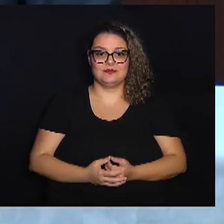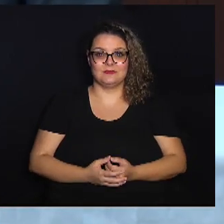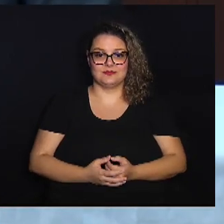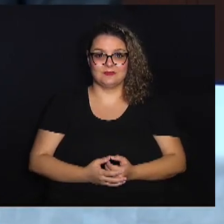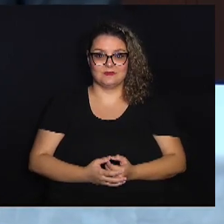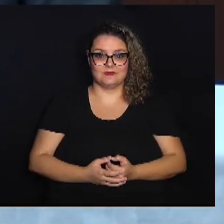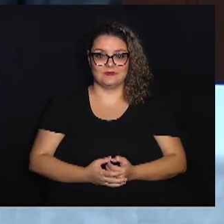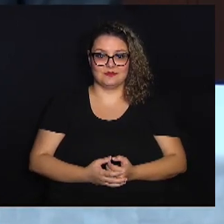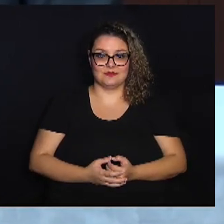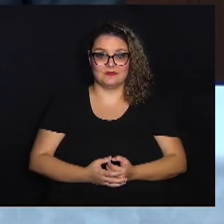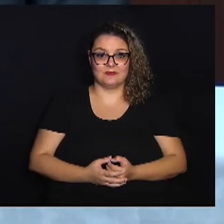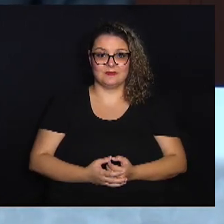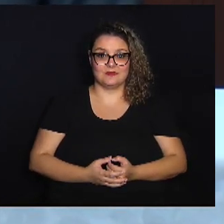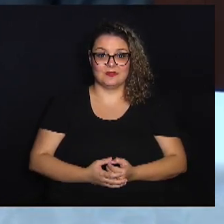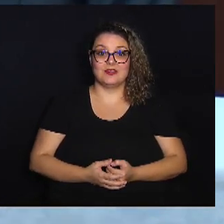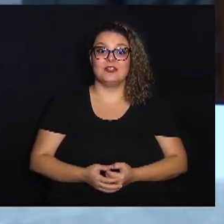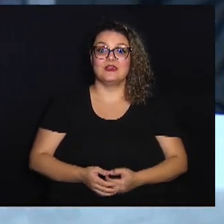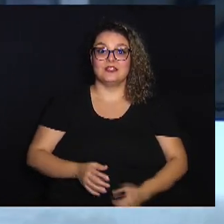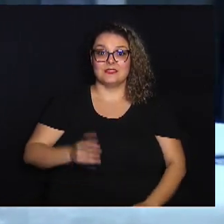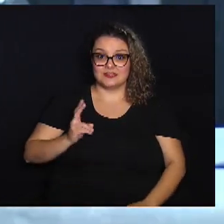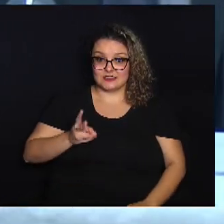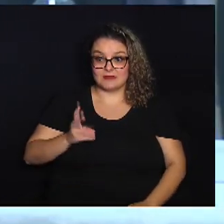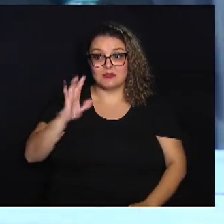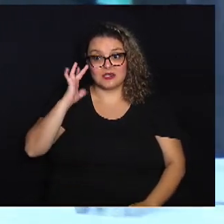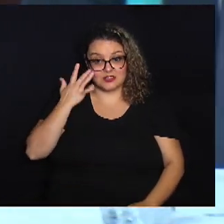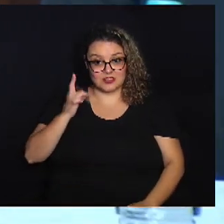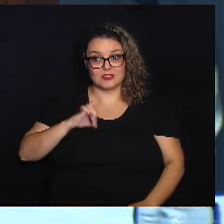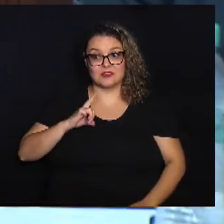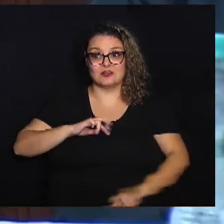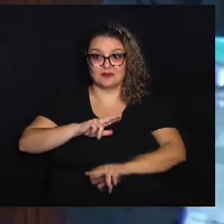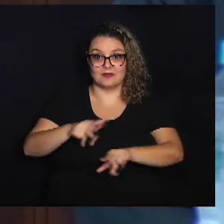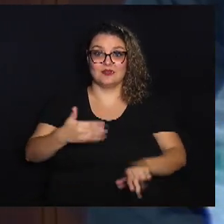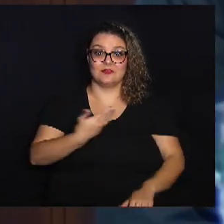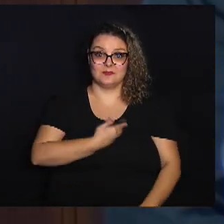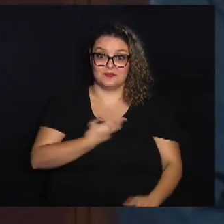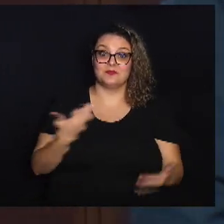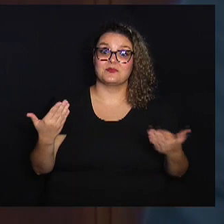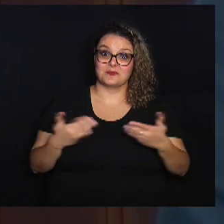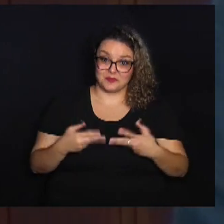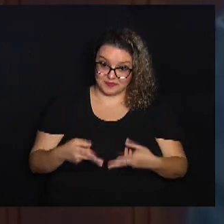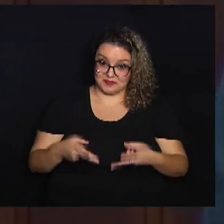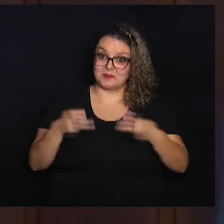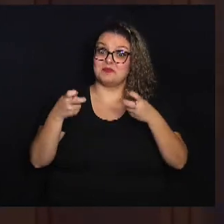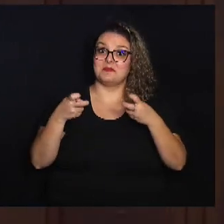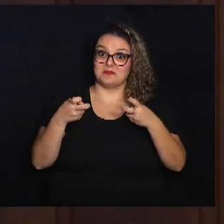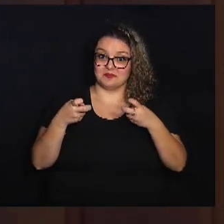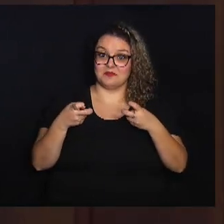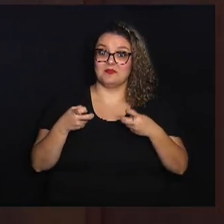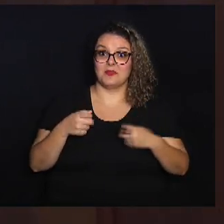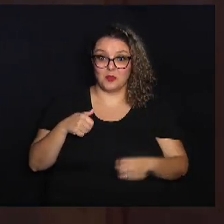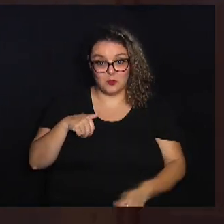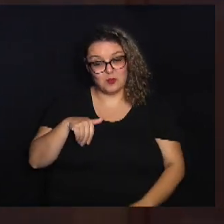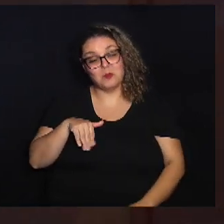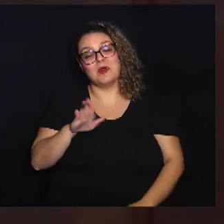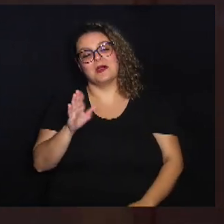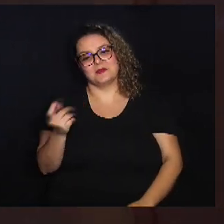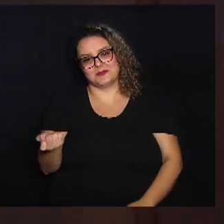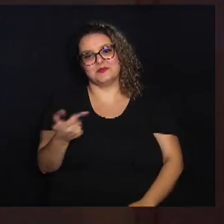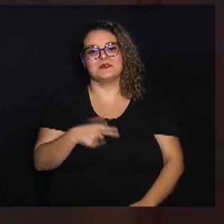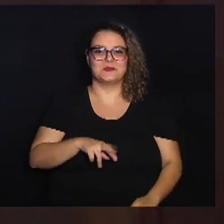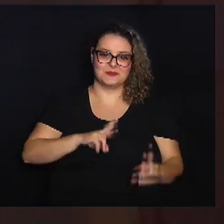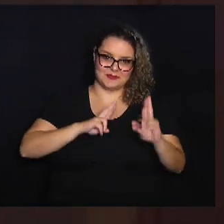Sempre achei que tinha muitos amigos, mas agora percebi que tenho mais do que aquilo que eu